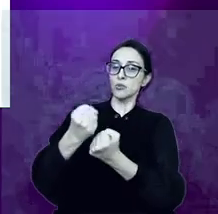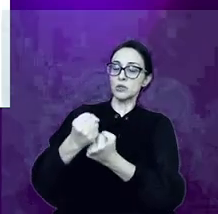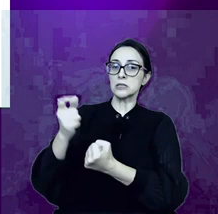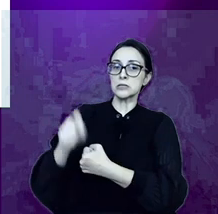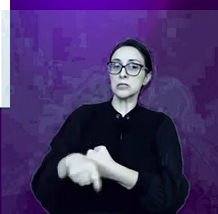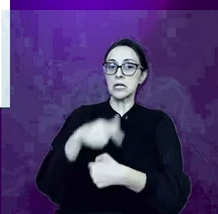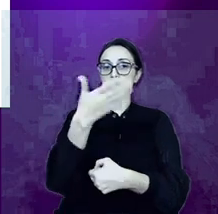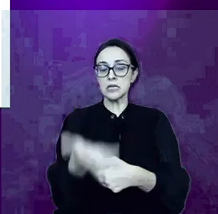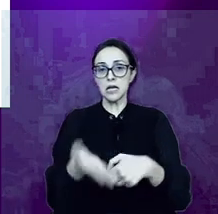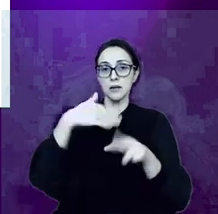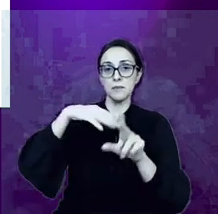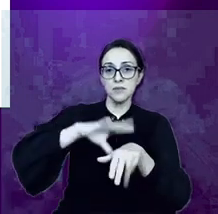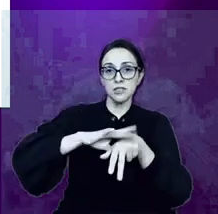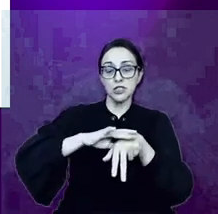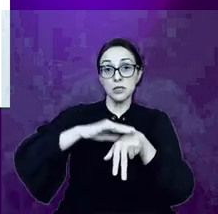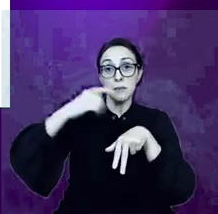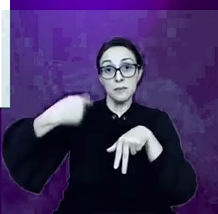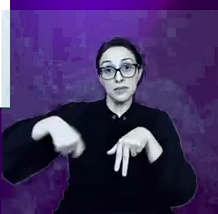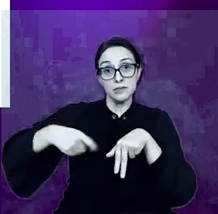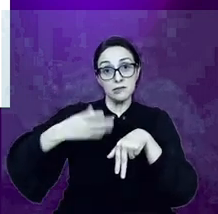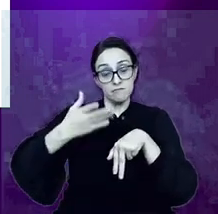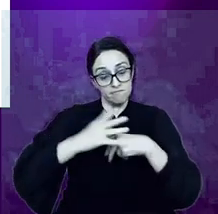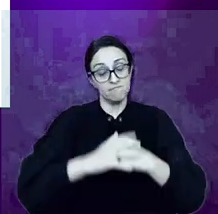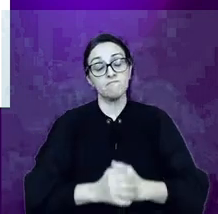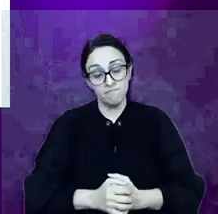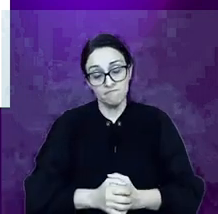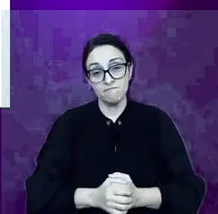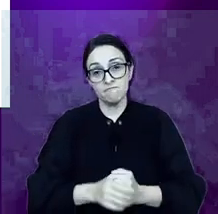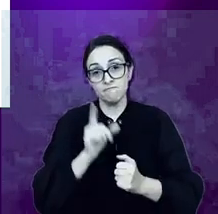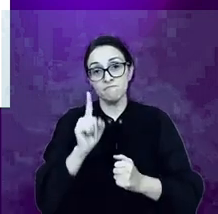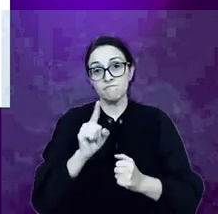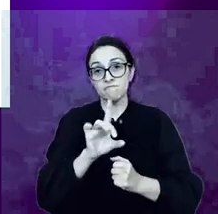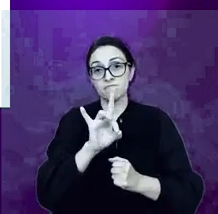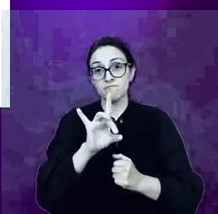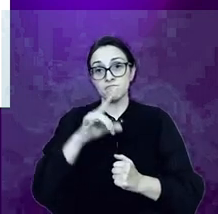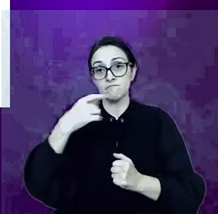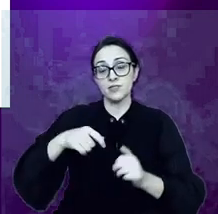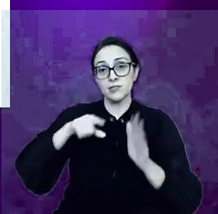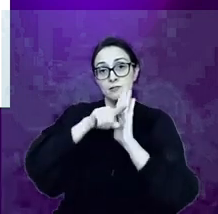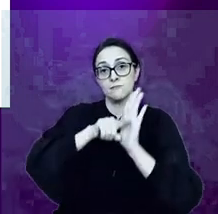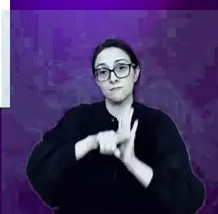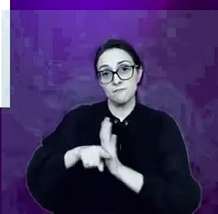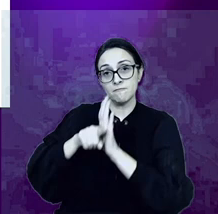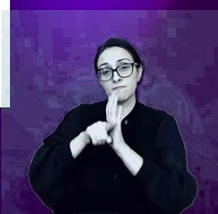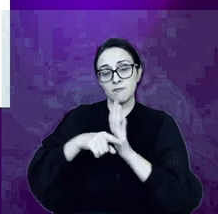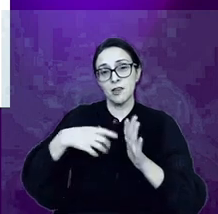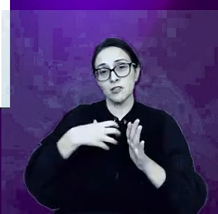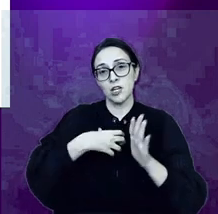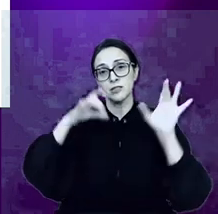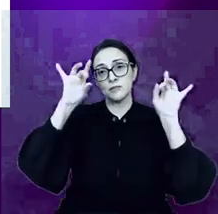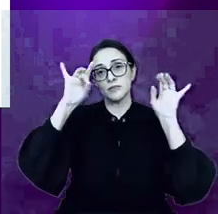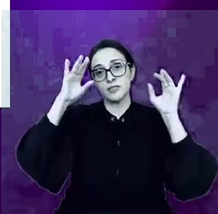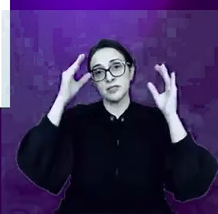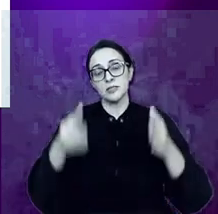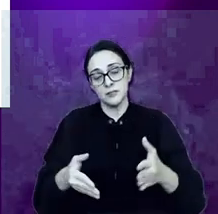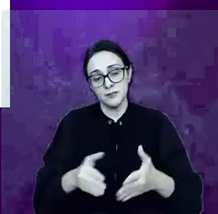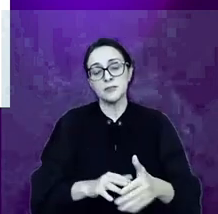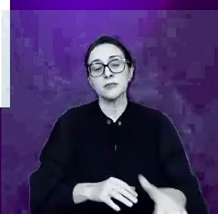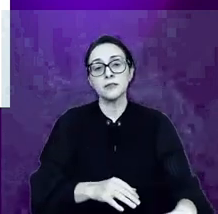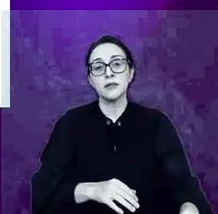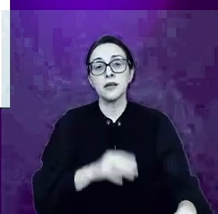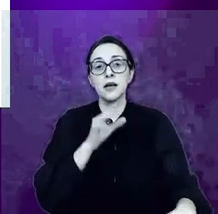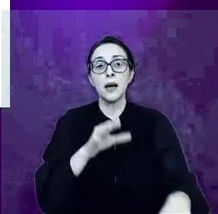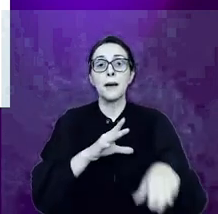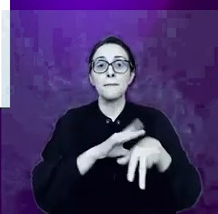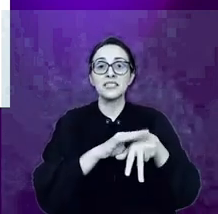precisa. Naturalmente, isso serve em termos populacionais, individualmente você vai ter que analisar de forma específica para se colocar. Aqui um paciente